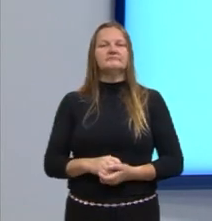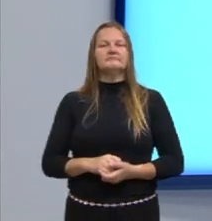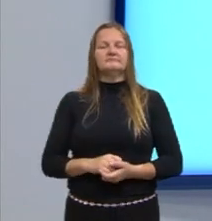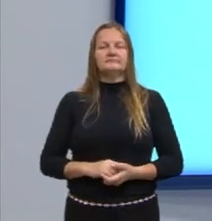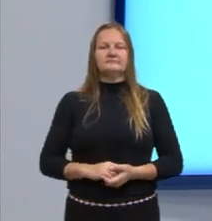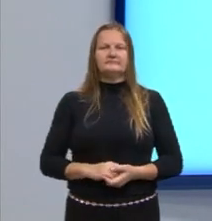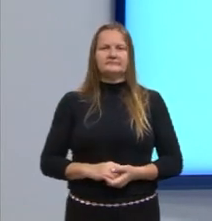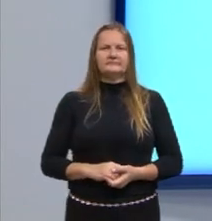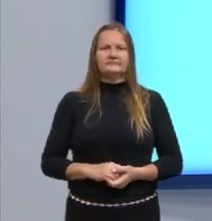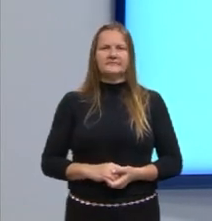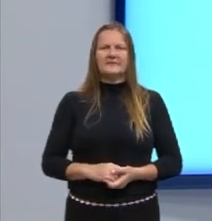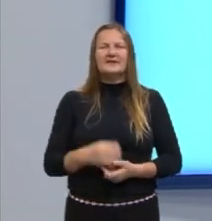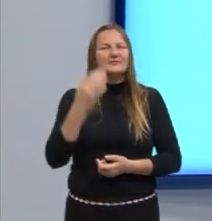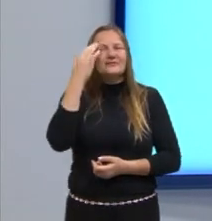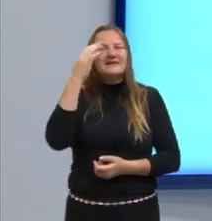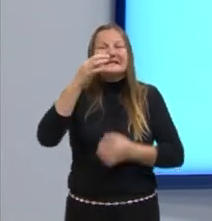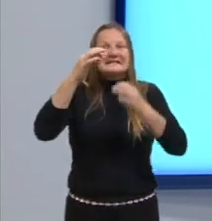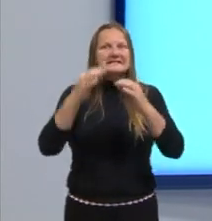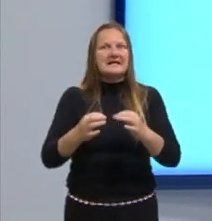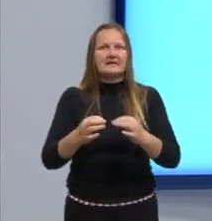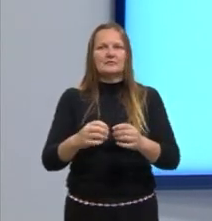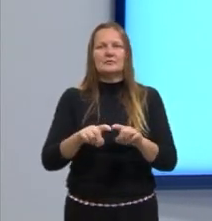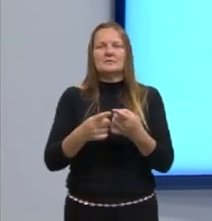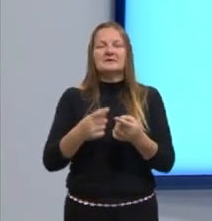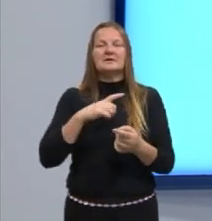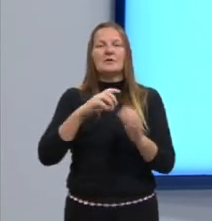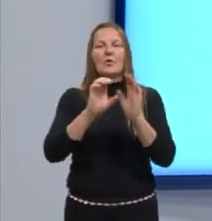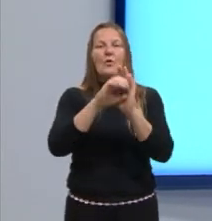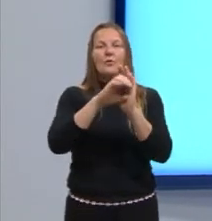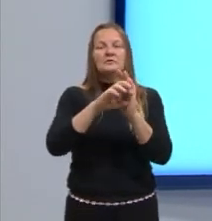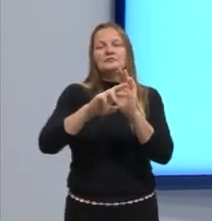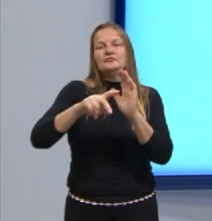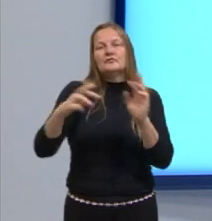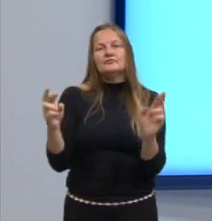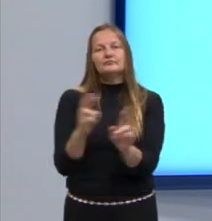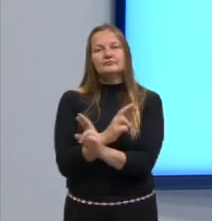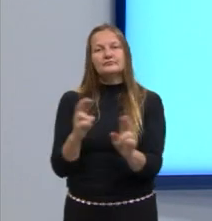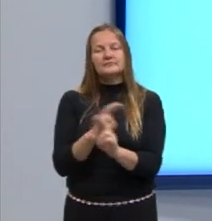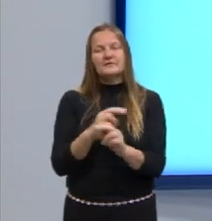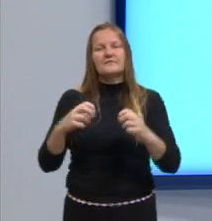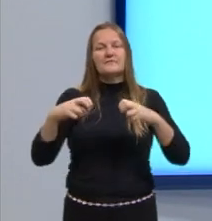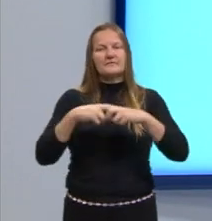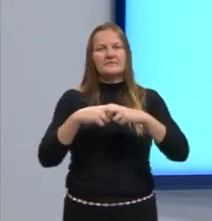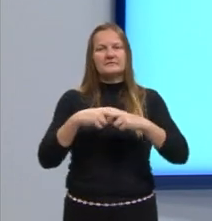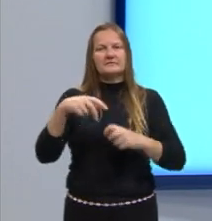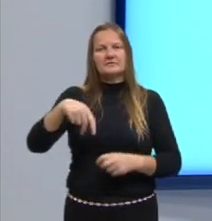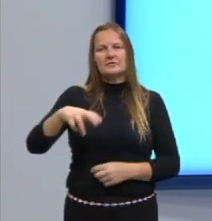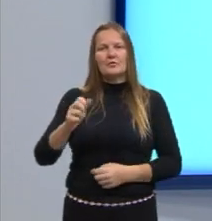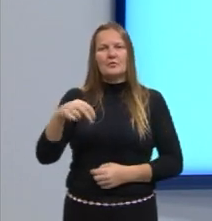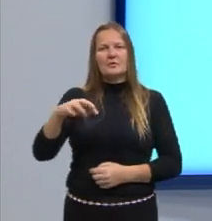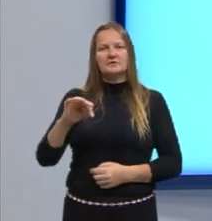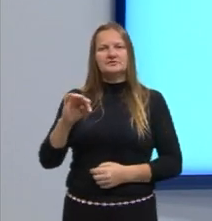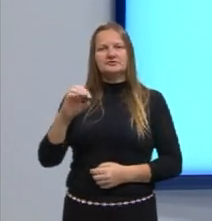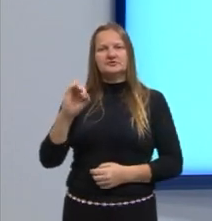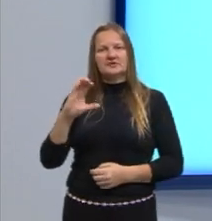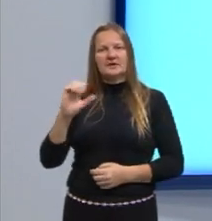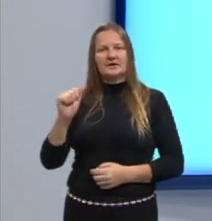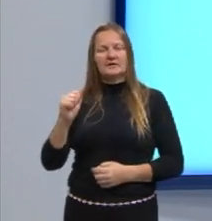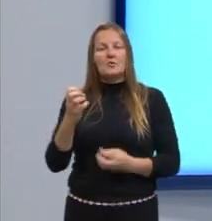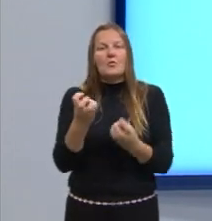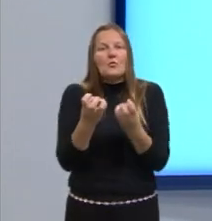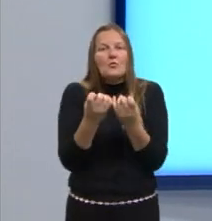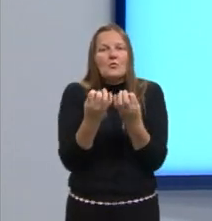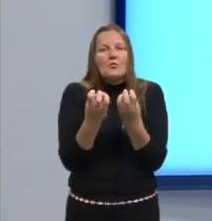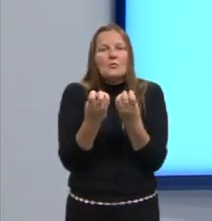ele né caso a gente tem outros conceitos que são envolvidos na física quântica como a quantização onde